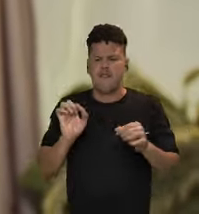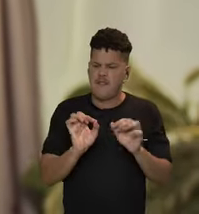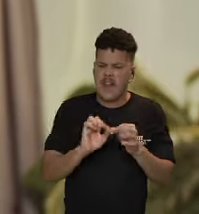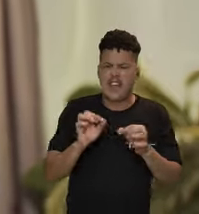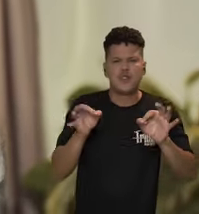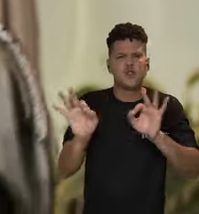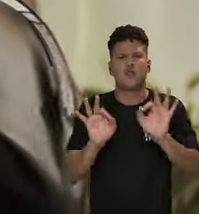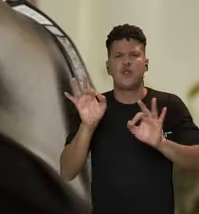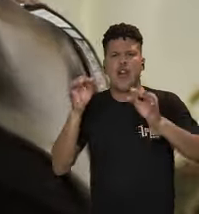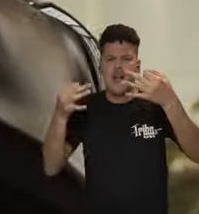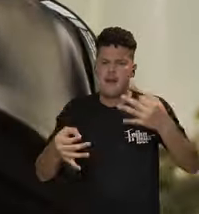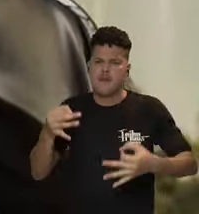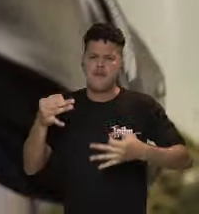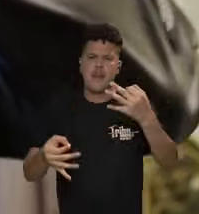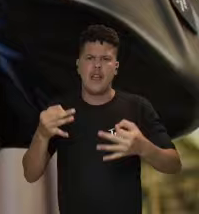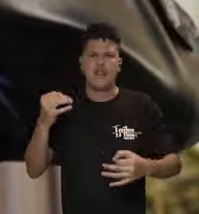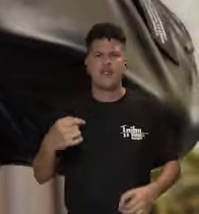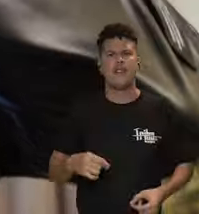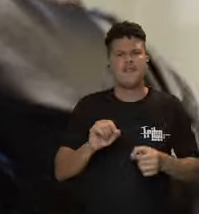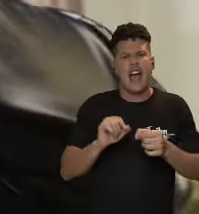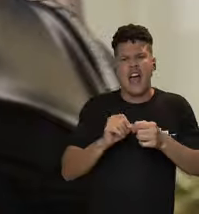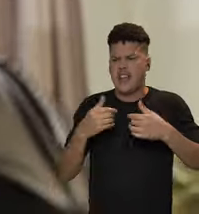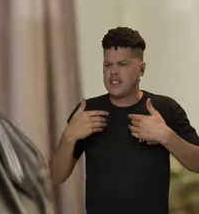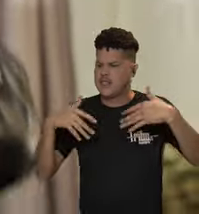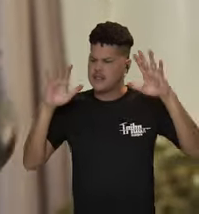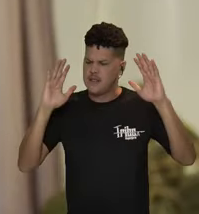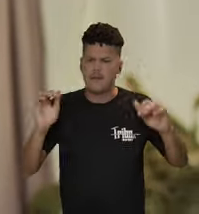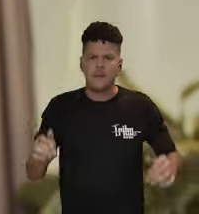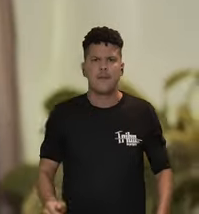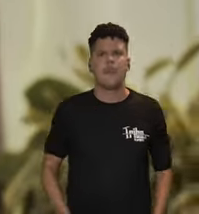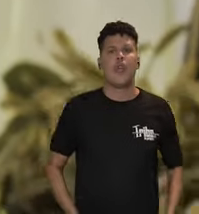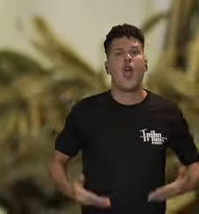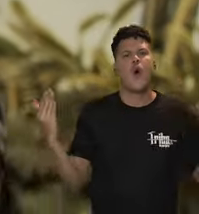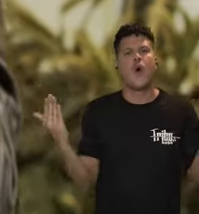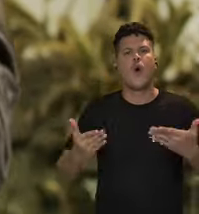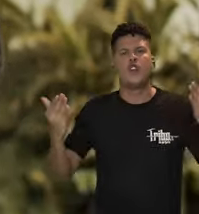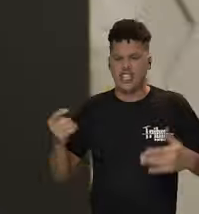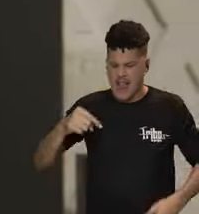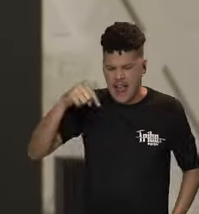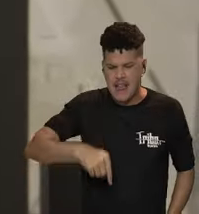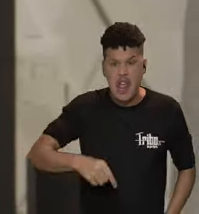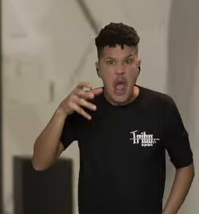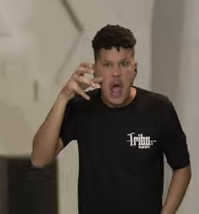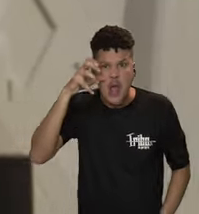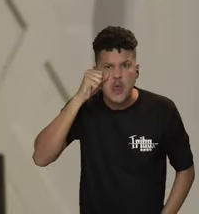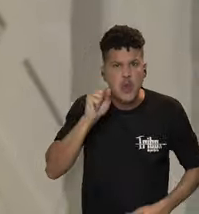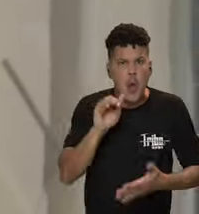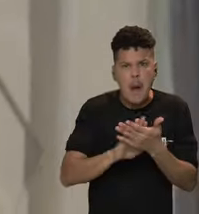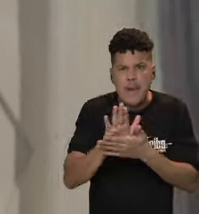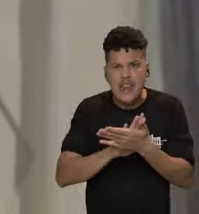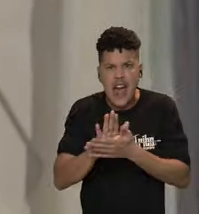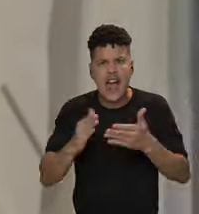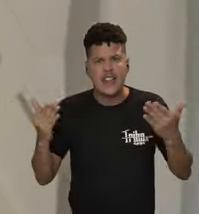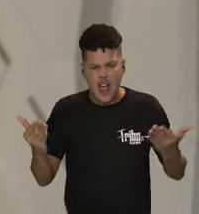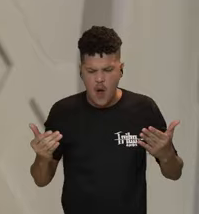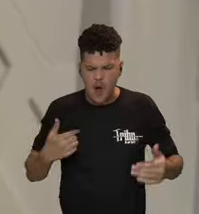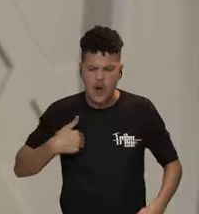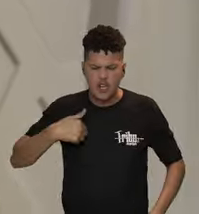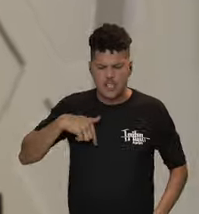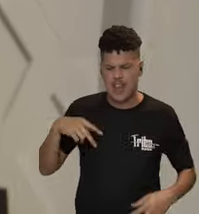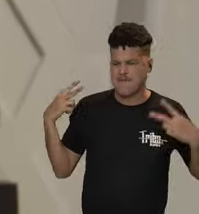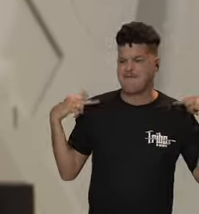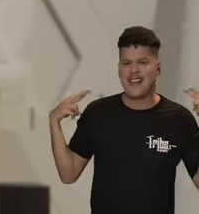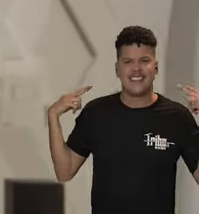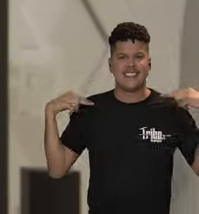julgamento. Se tudo passa, faz outro grama, enfim, dê tempo ao tempo. Hoje ninguém dorme, tô na rua daquele jeito. De rasante